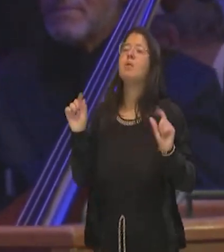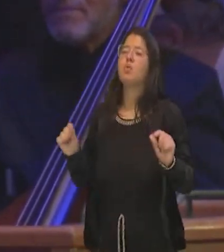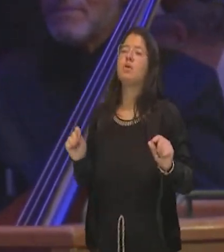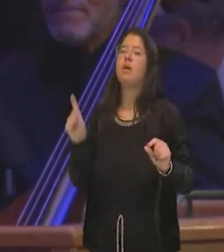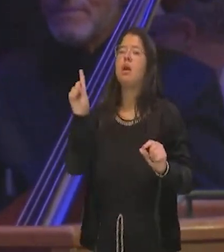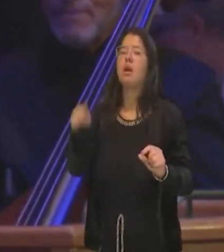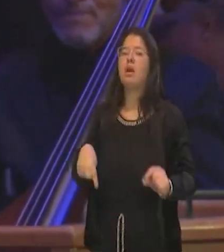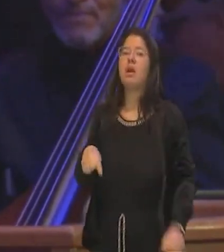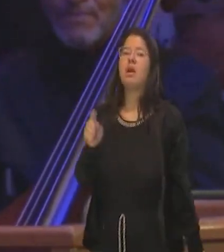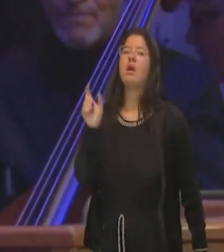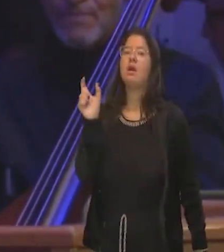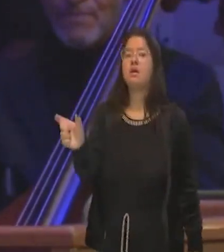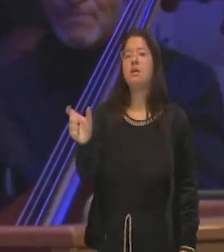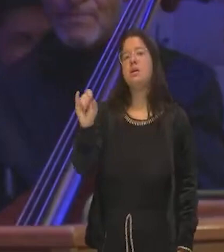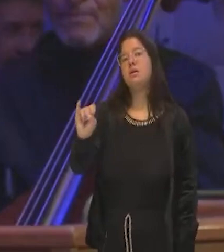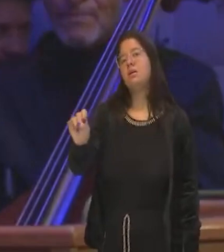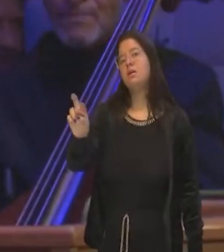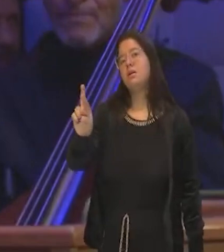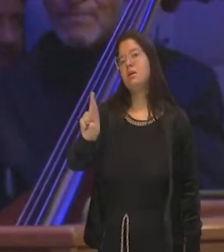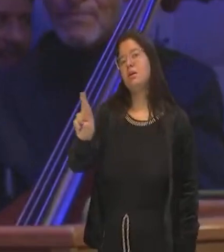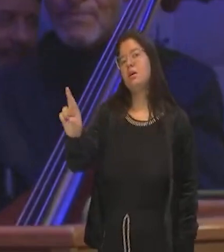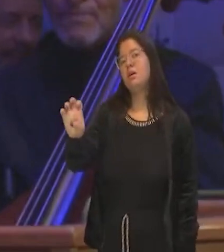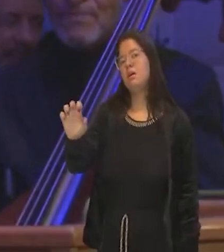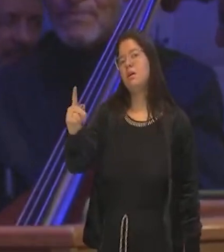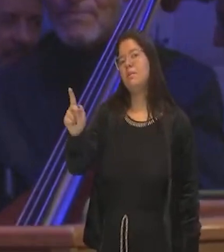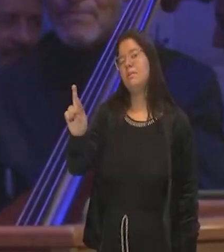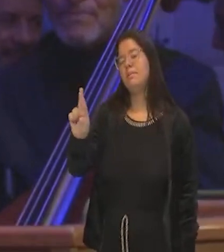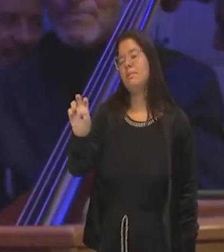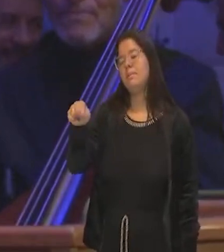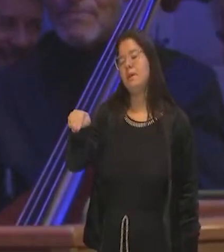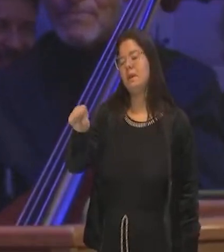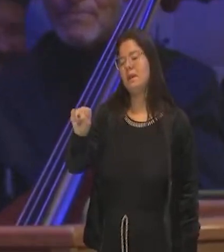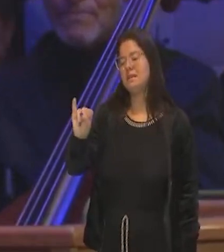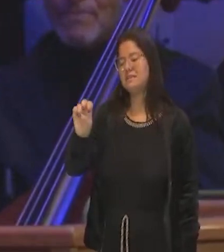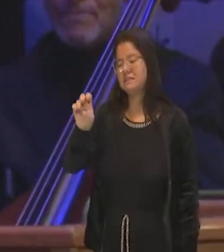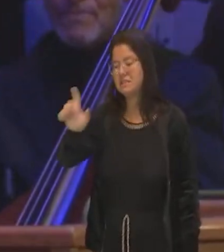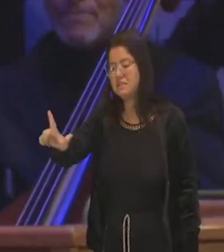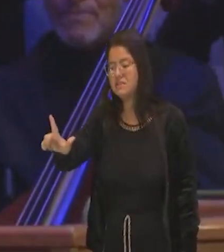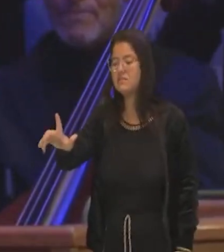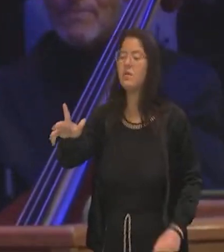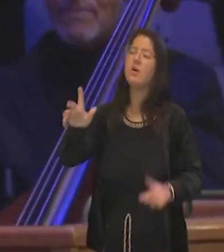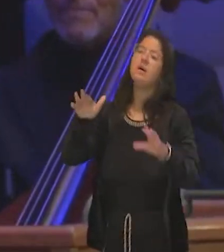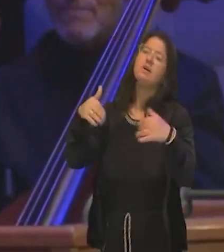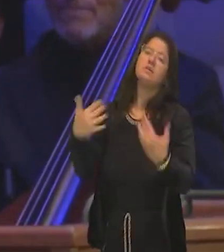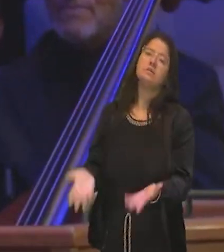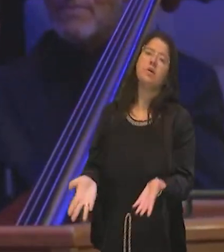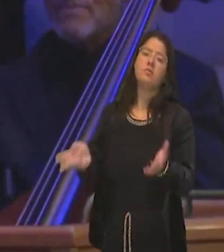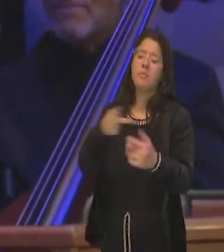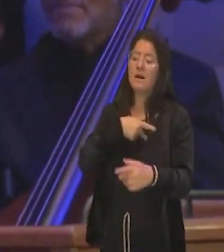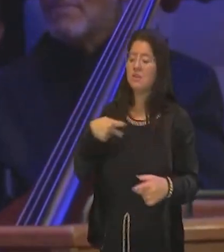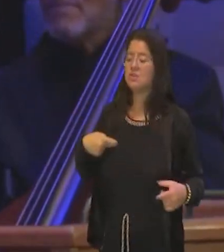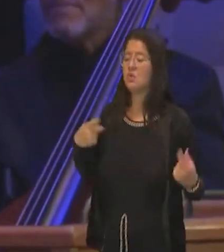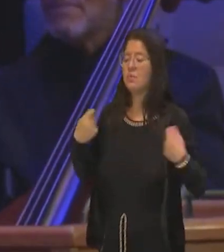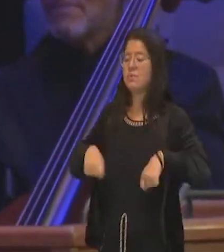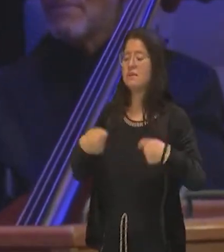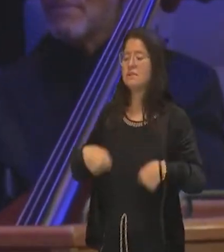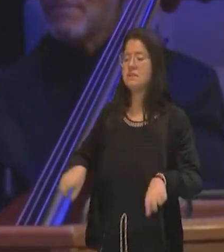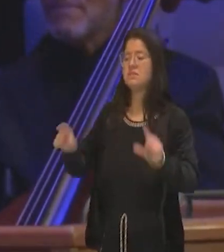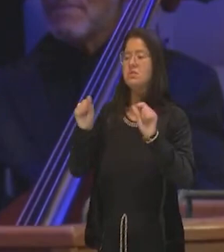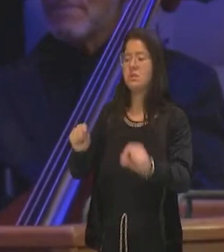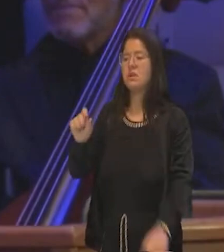a palavra irrepreensível, está no verso de número 2, é necessário, portanto, que o bispo seja